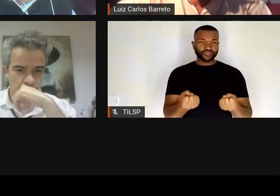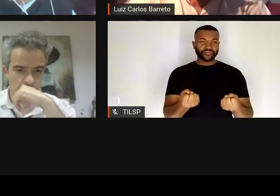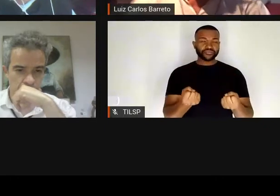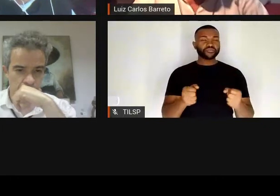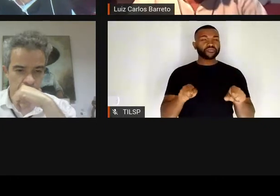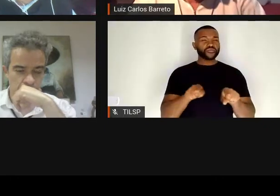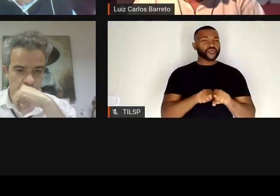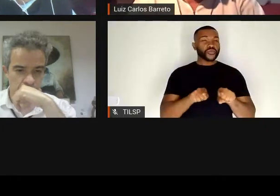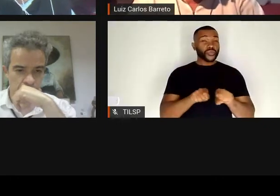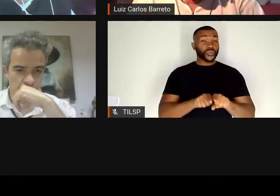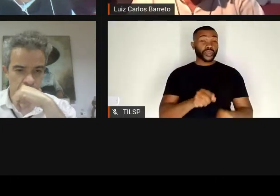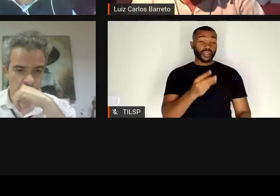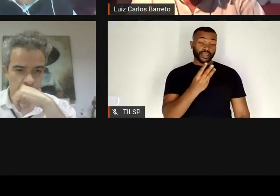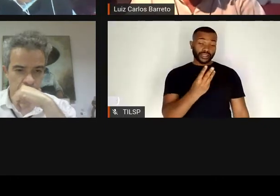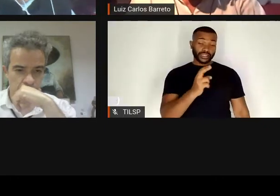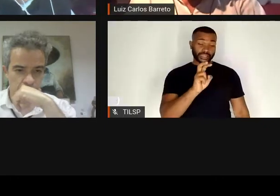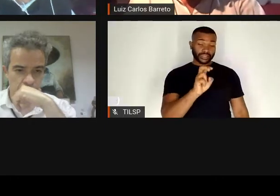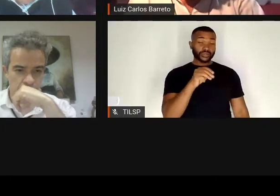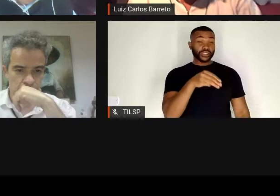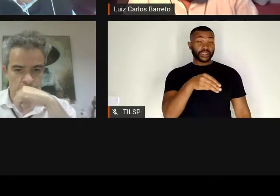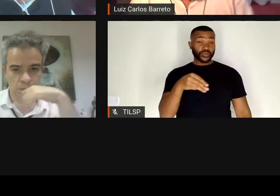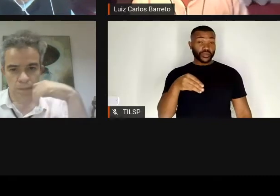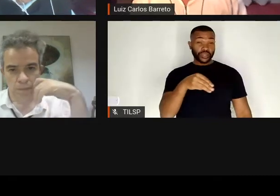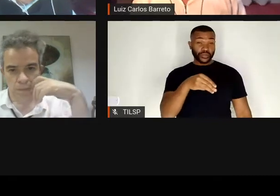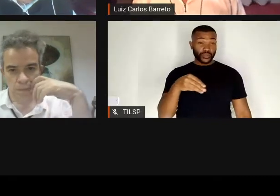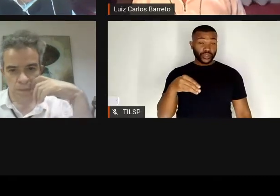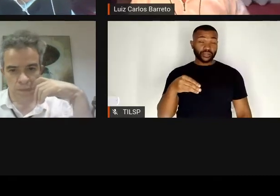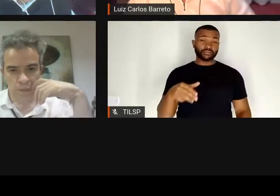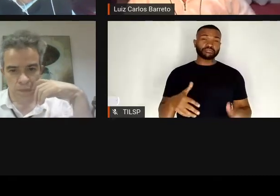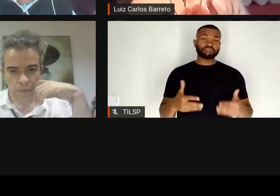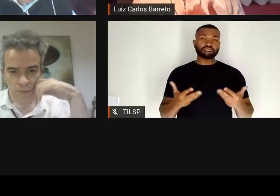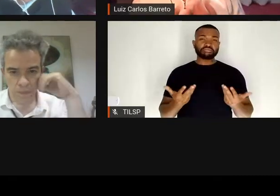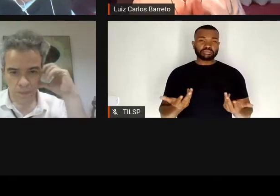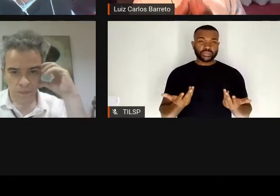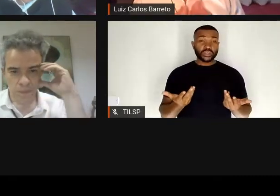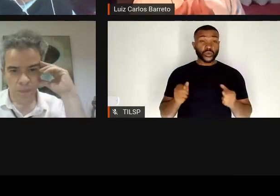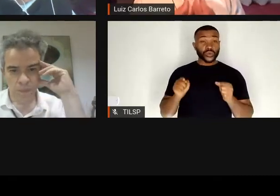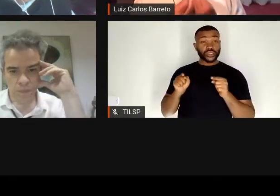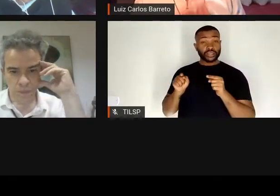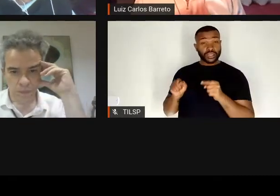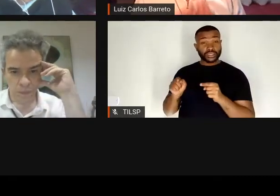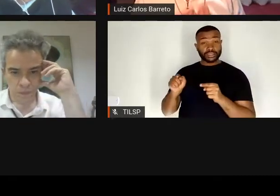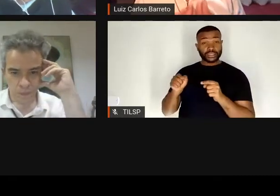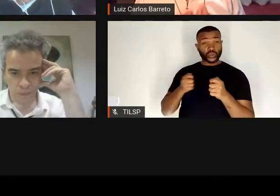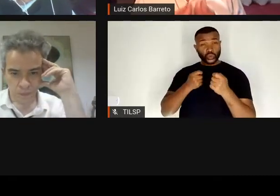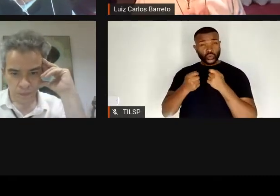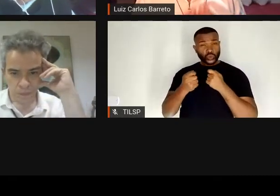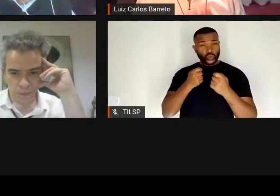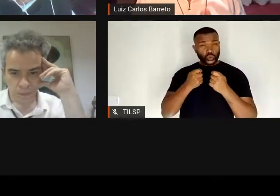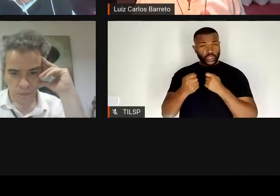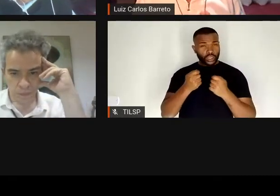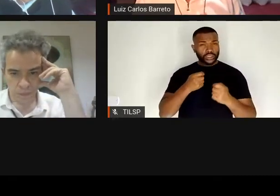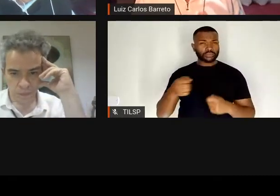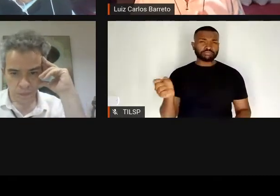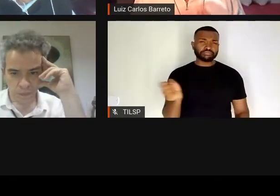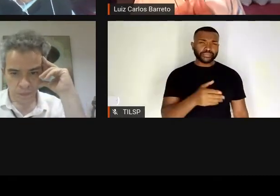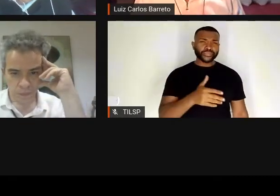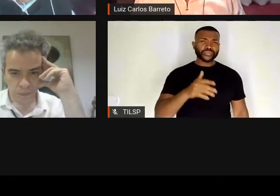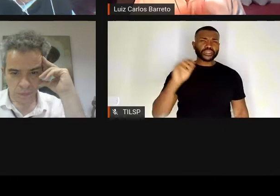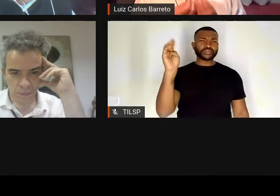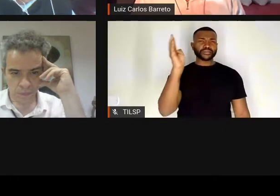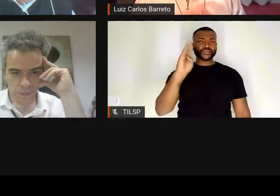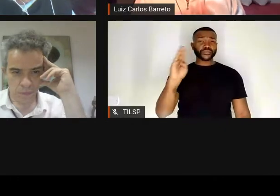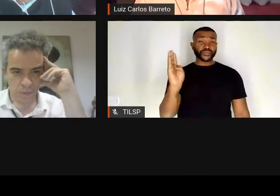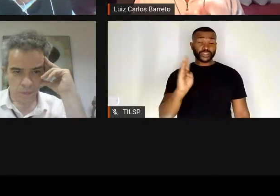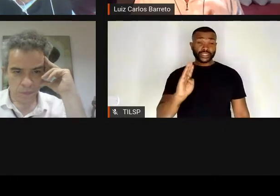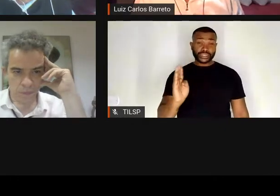o 35mm. Então, esse jornalismo moderno brasileiro